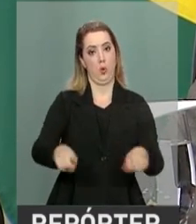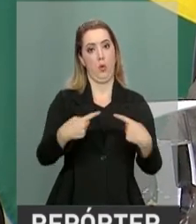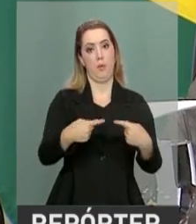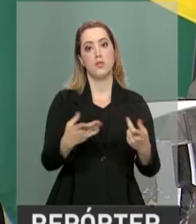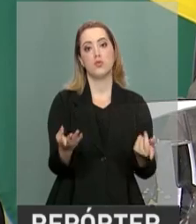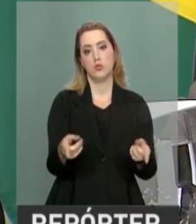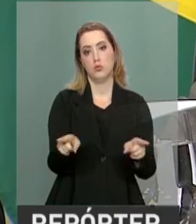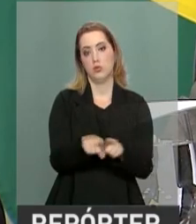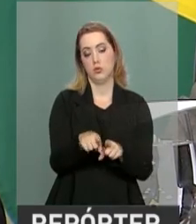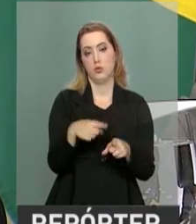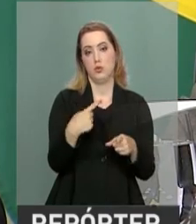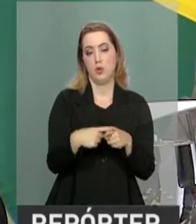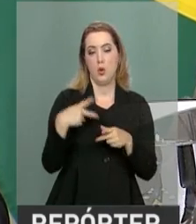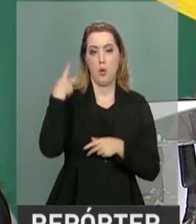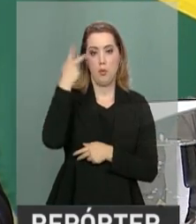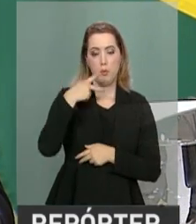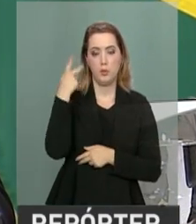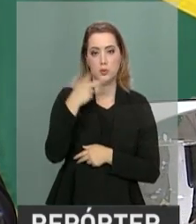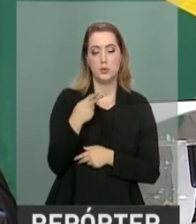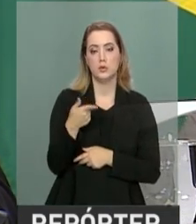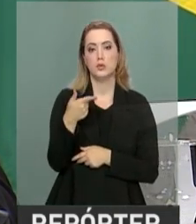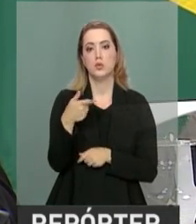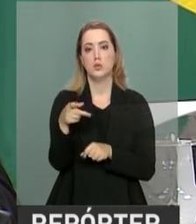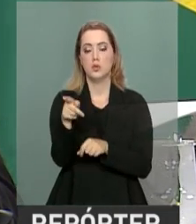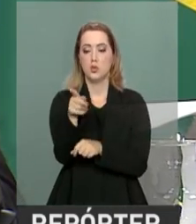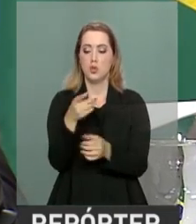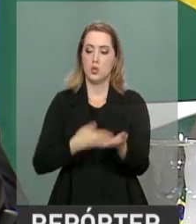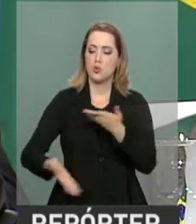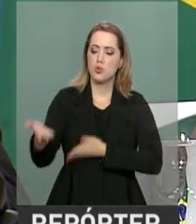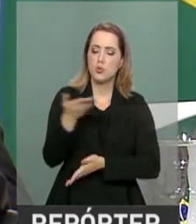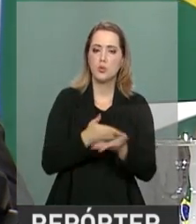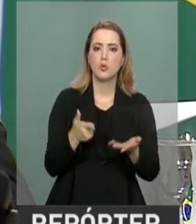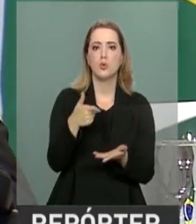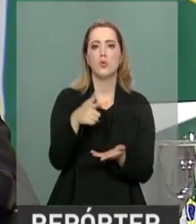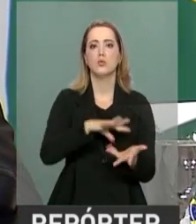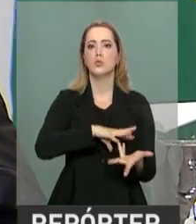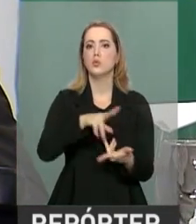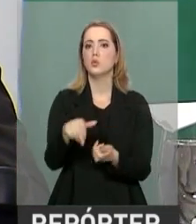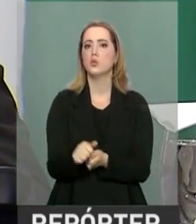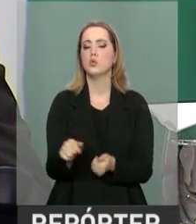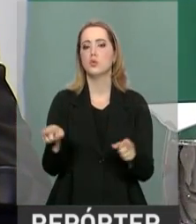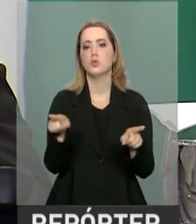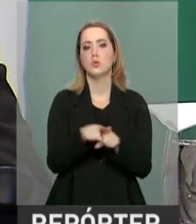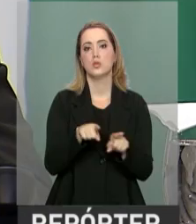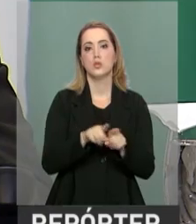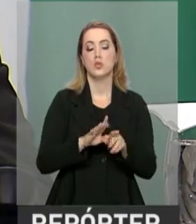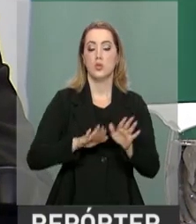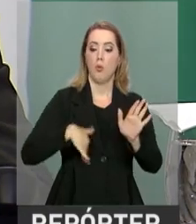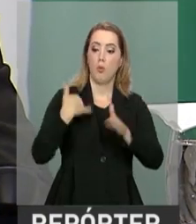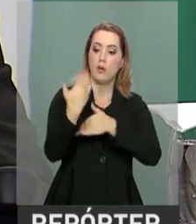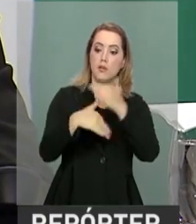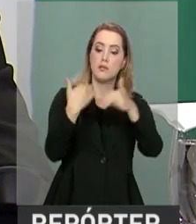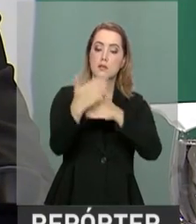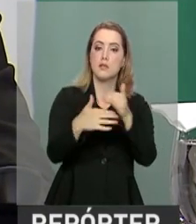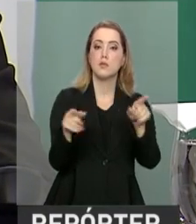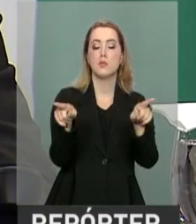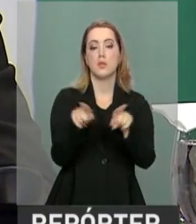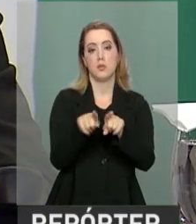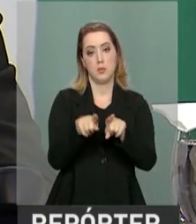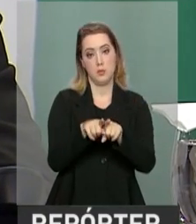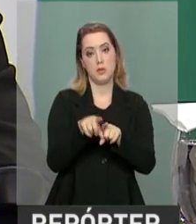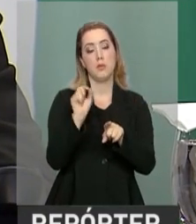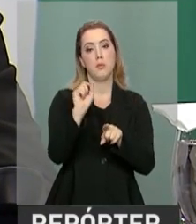atacados política de comércio exterior voltada para o crescimento de incorporar